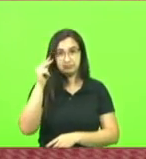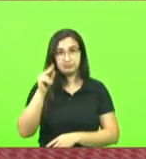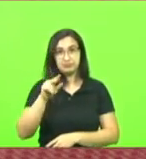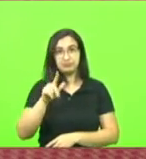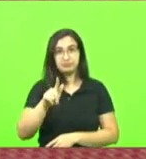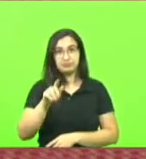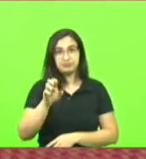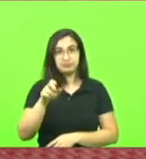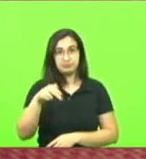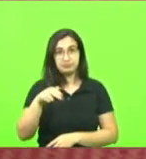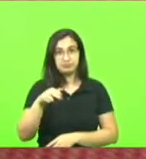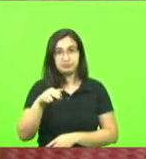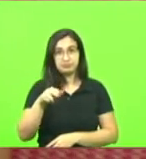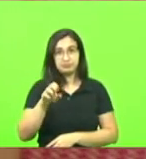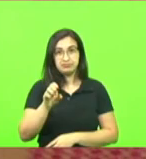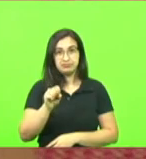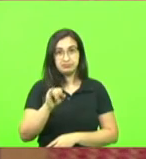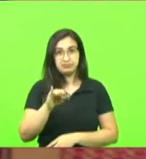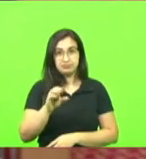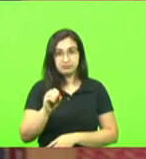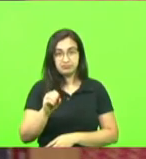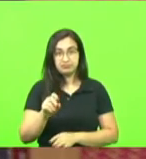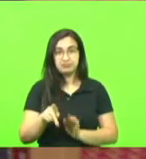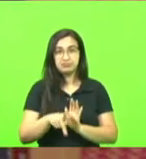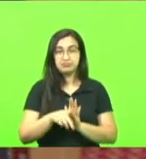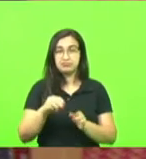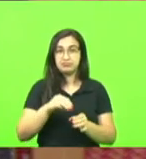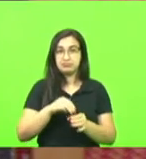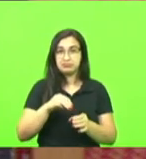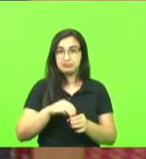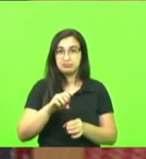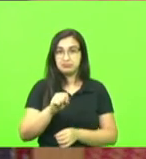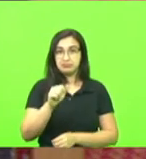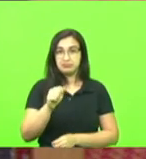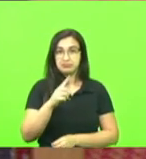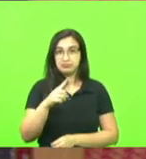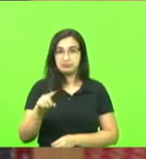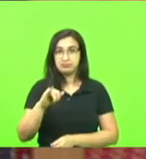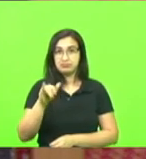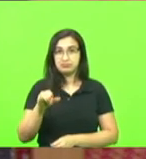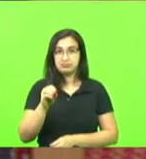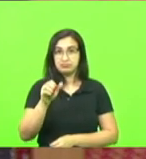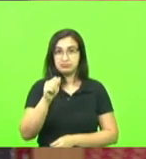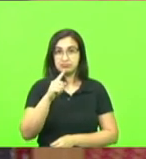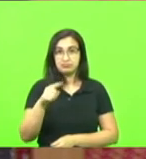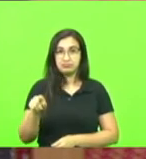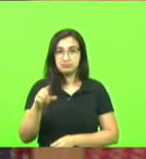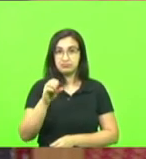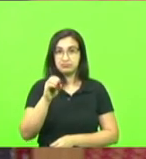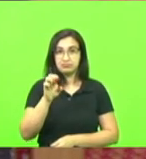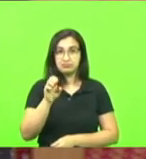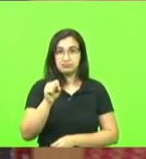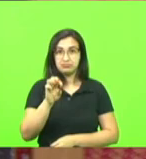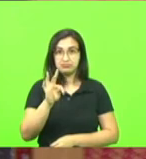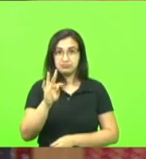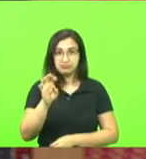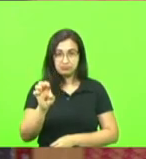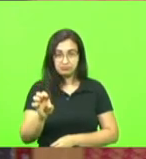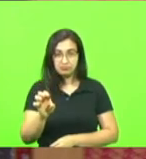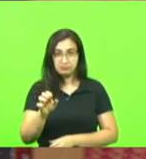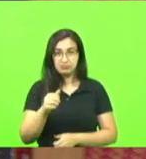Anton, de São João do Oeste. Ele que se faz acompanhar do secretário de administração, nosso